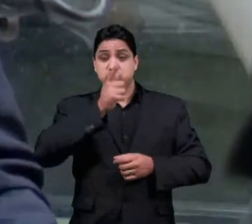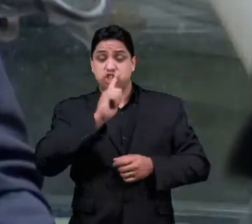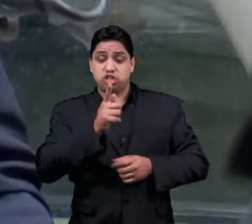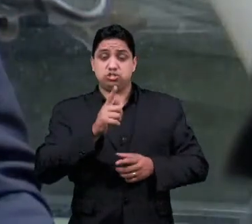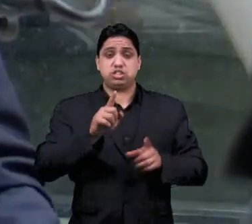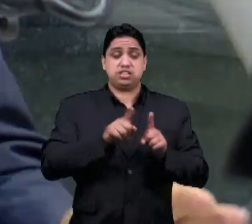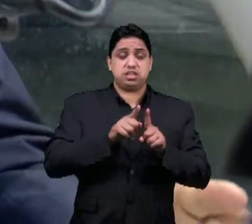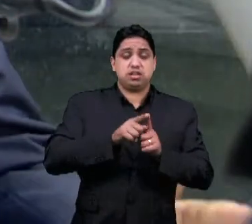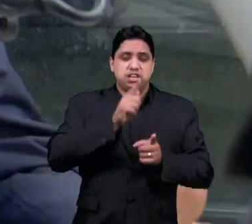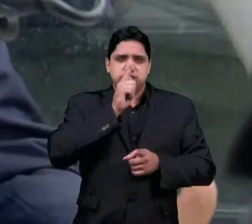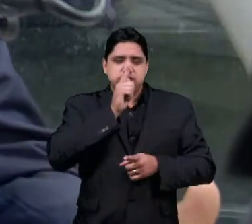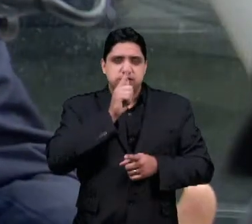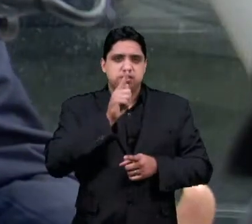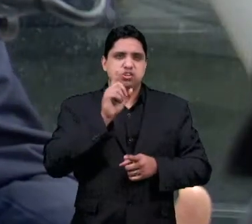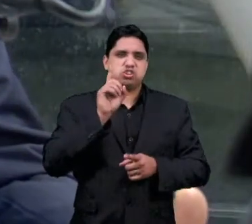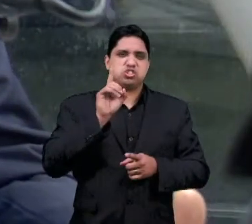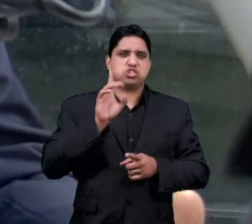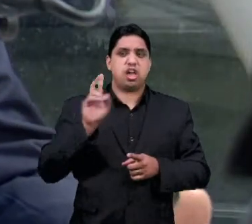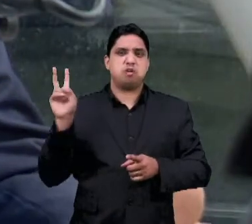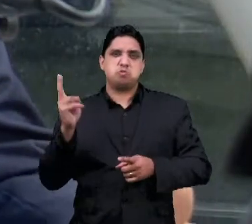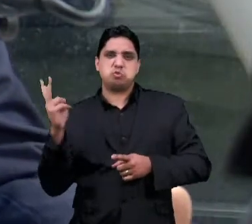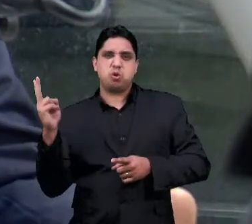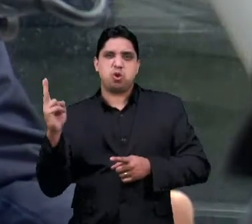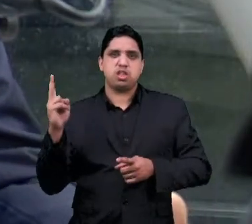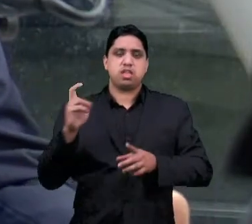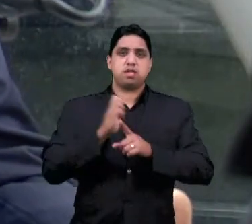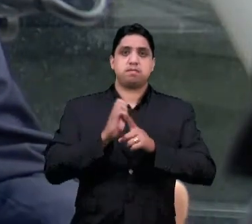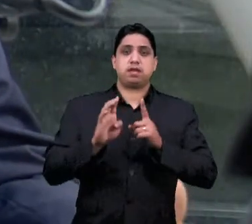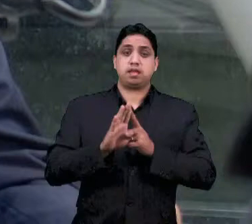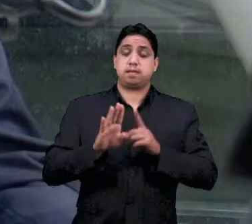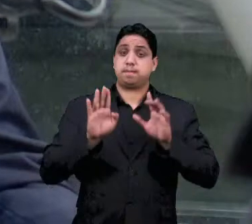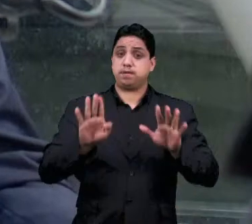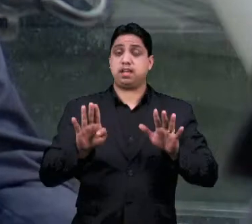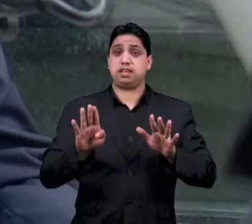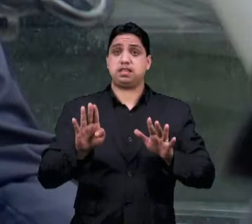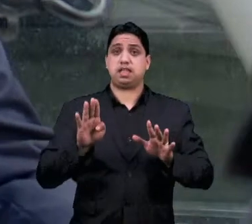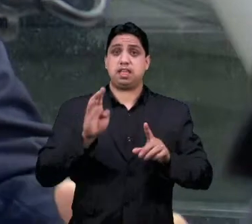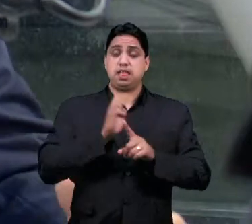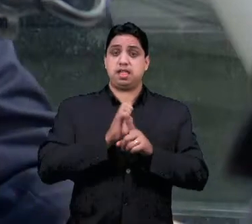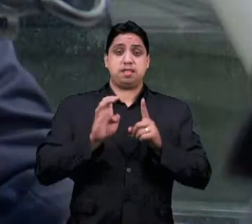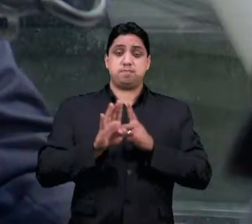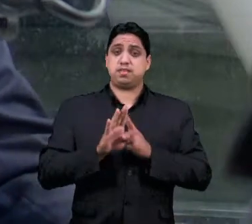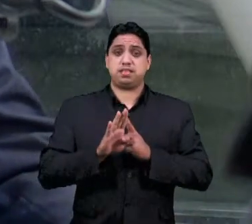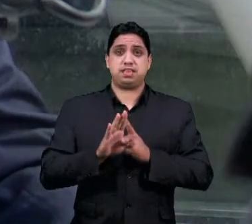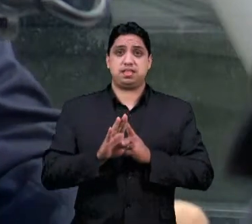Gilson são só eles na escola bíblica. Mas a escola bíblica